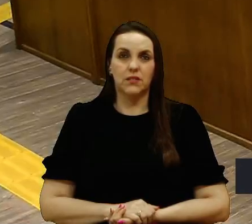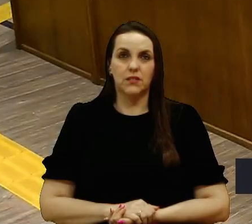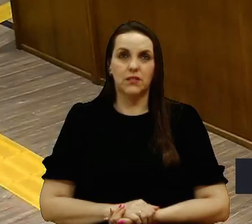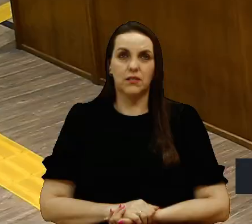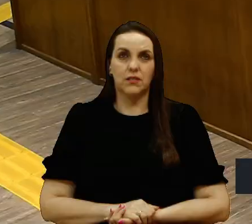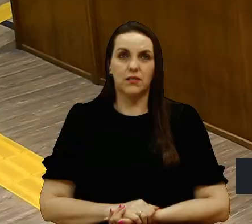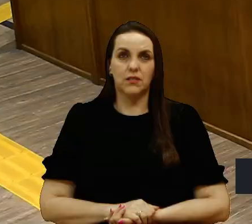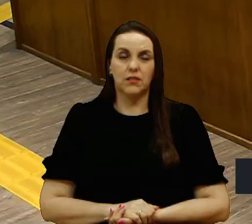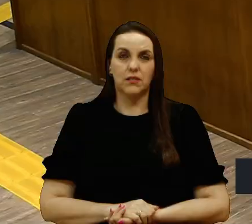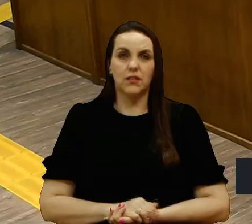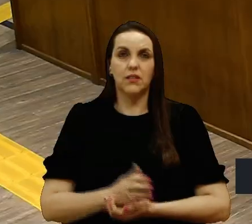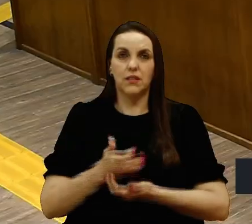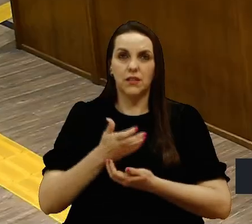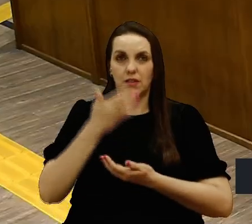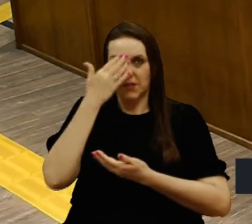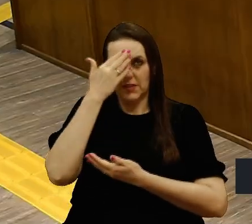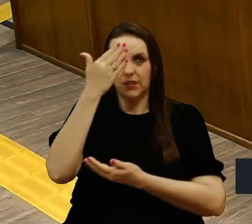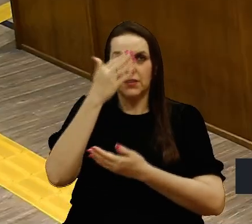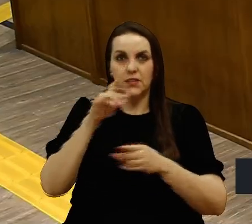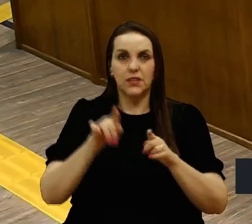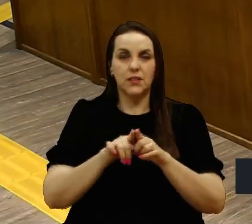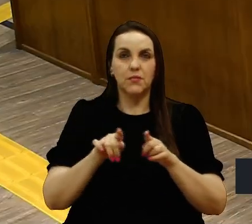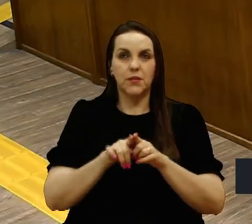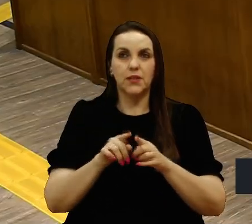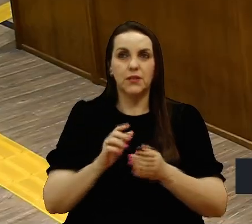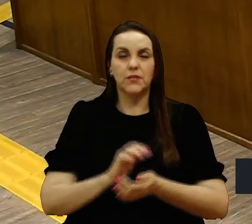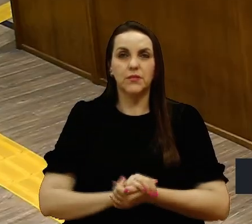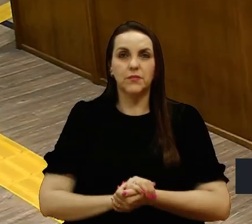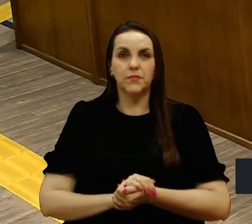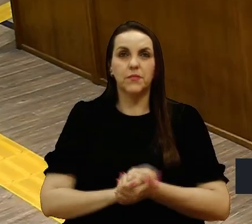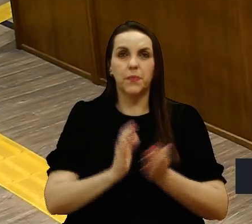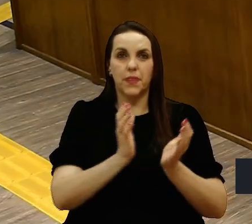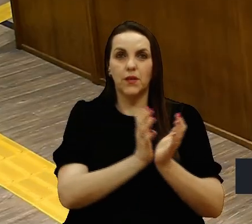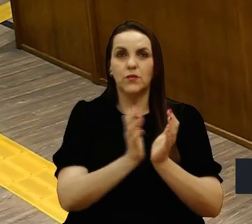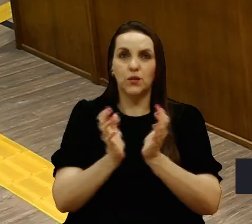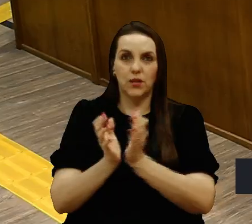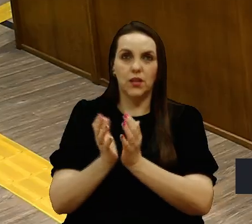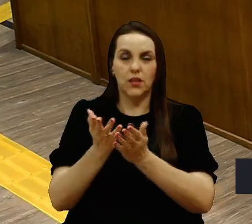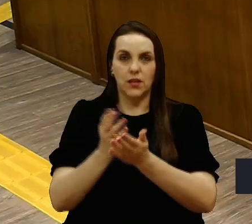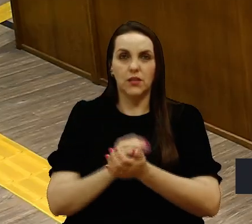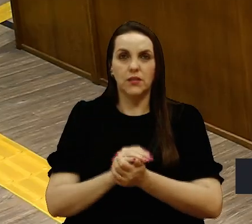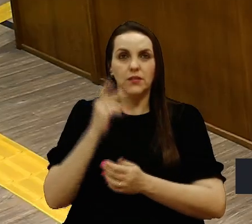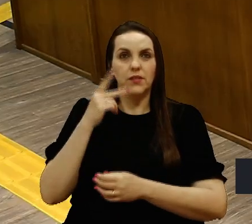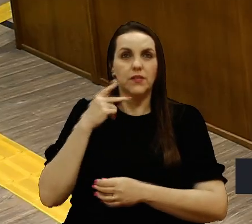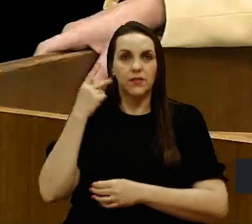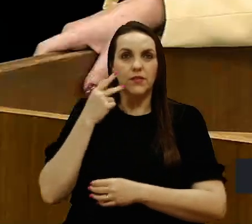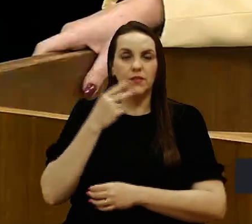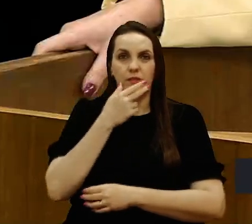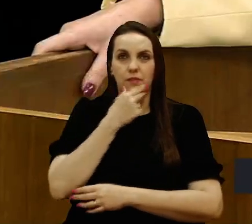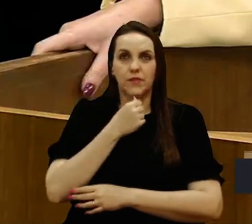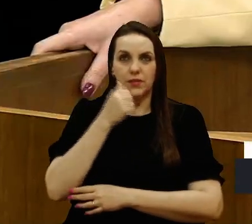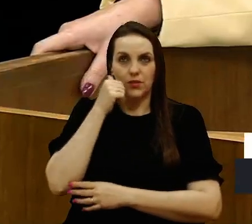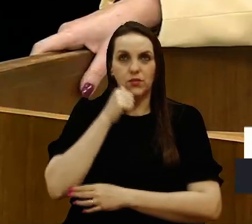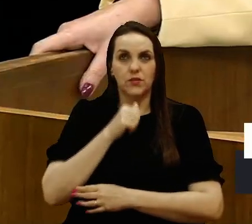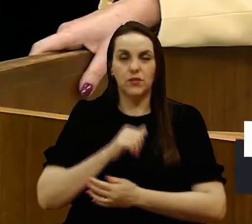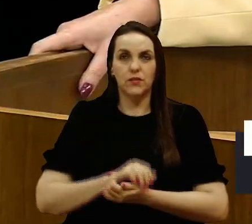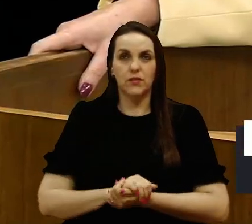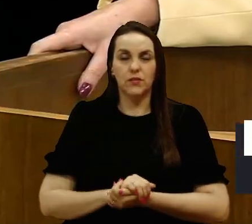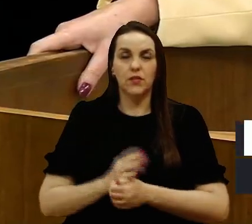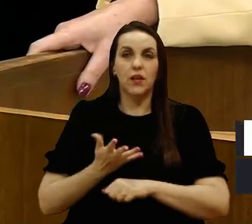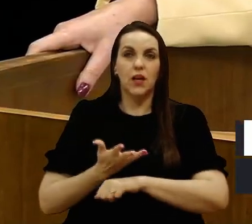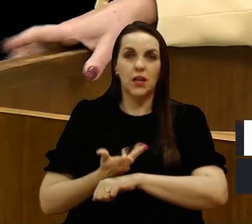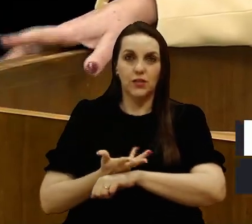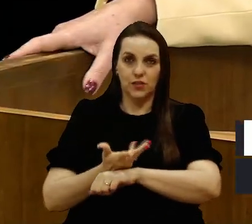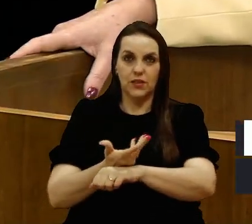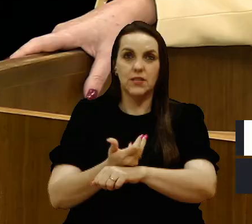primeiro eu quero agradecer também aos colegas vereadores que